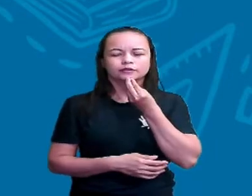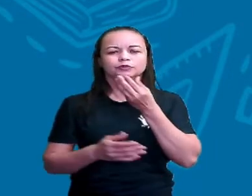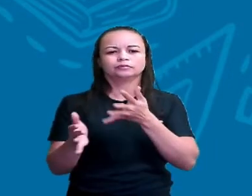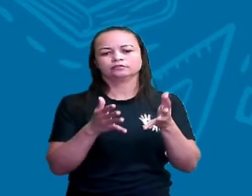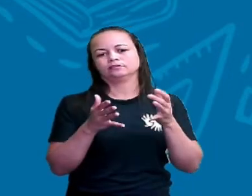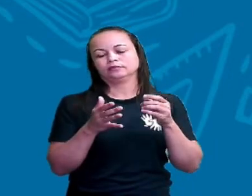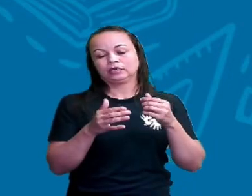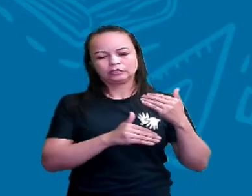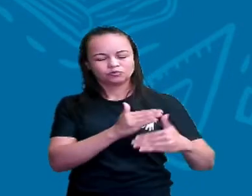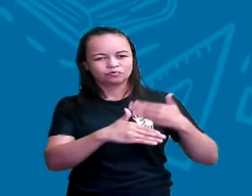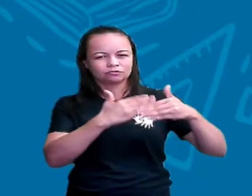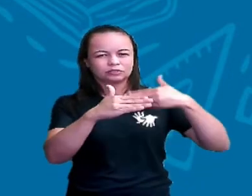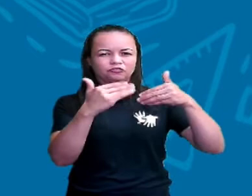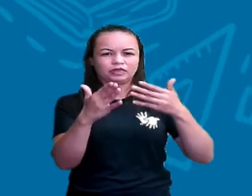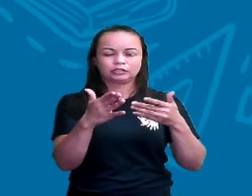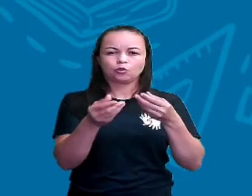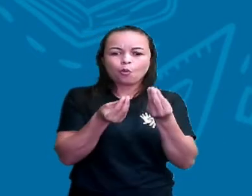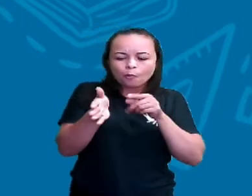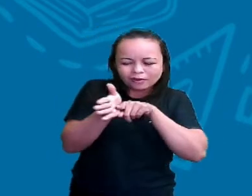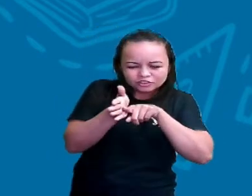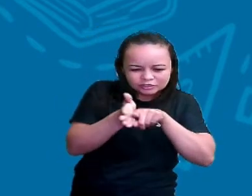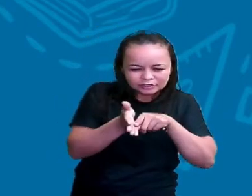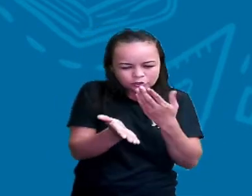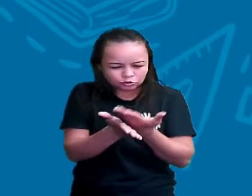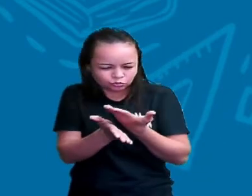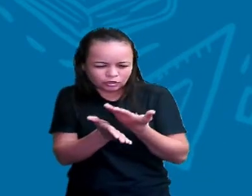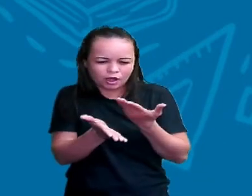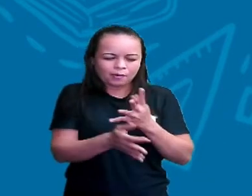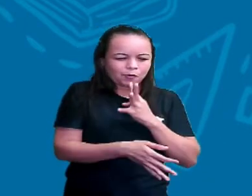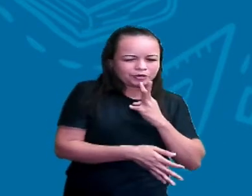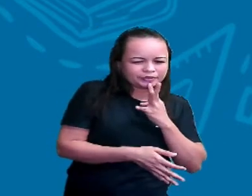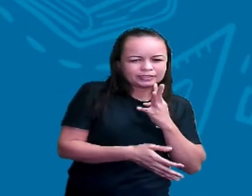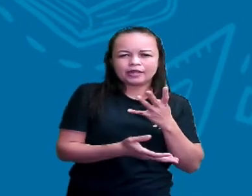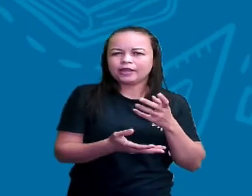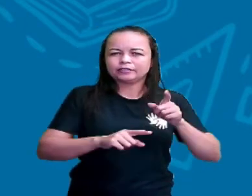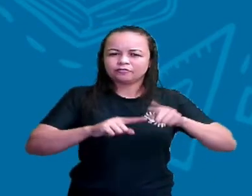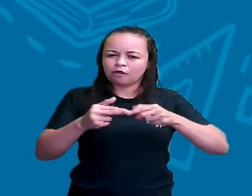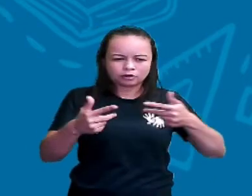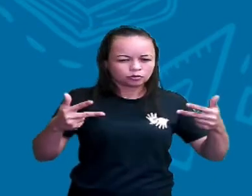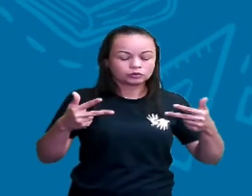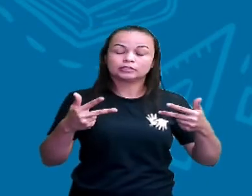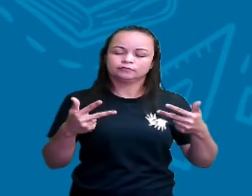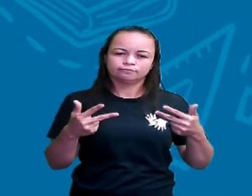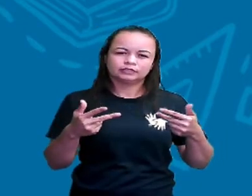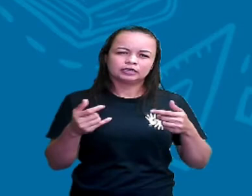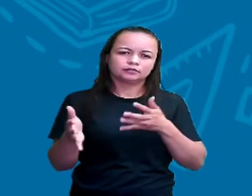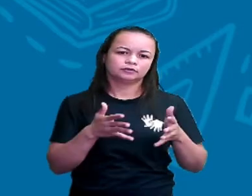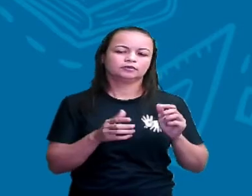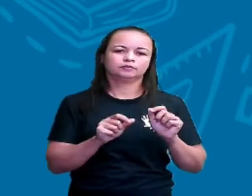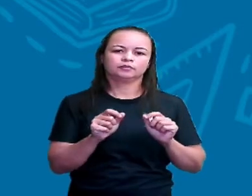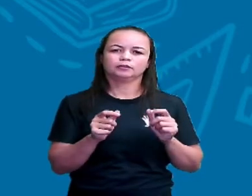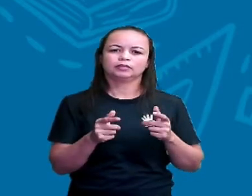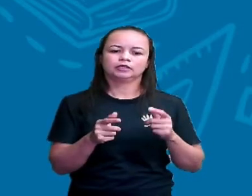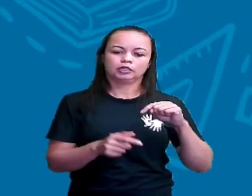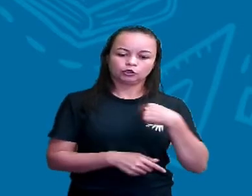causa do avanço da forma de pesquisar, da forma de estudar, da forma de conhecer, dos equipamentos. Então isso permite que a gente se atualize